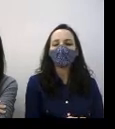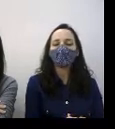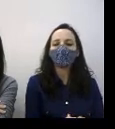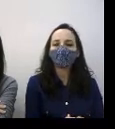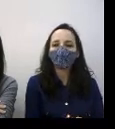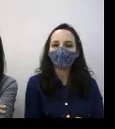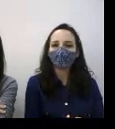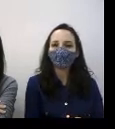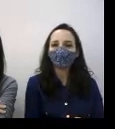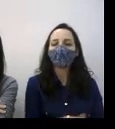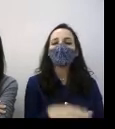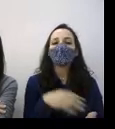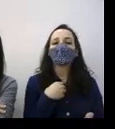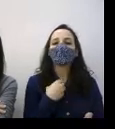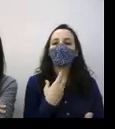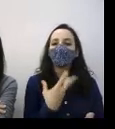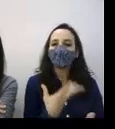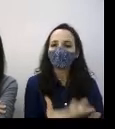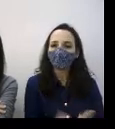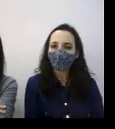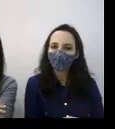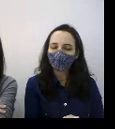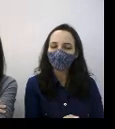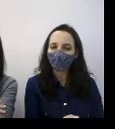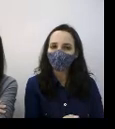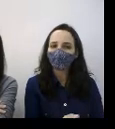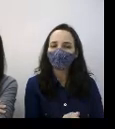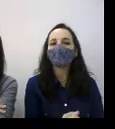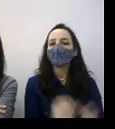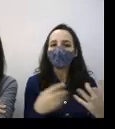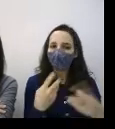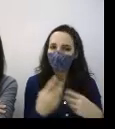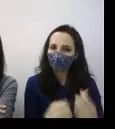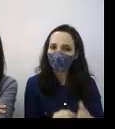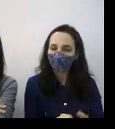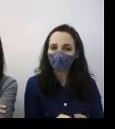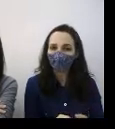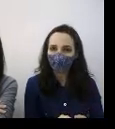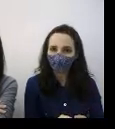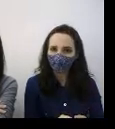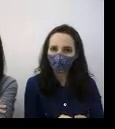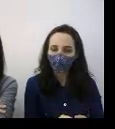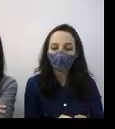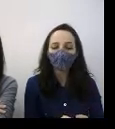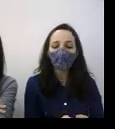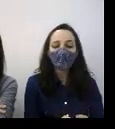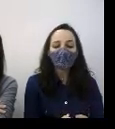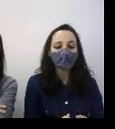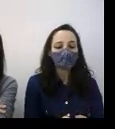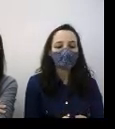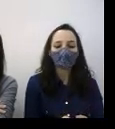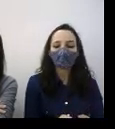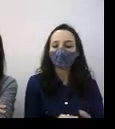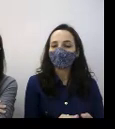de elaboração, né? Elaborar esses sentimentos que ficaram aí dessas vivências de perdas, né?